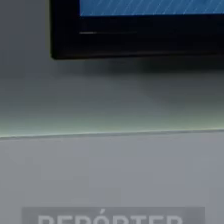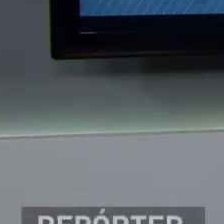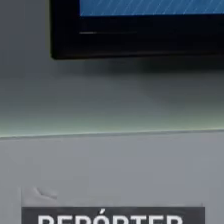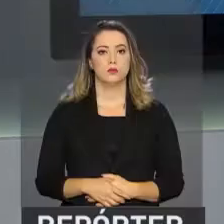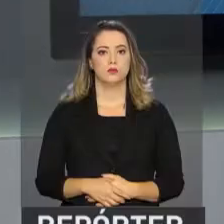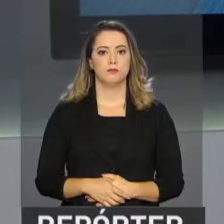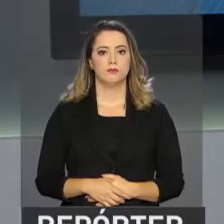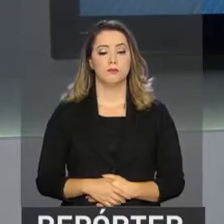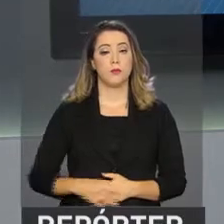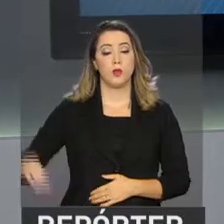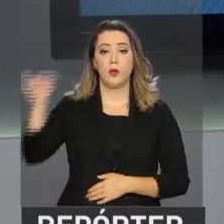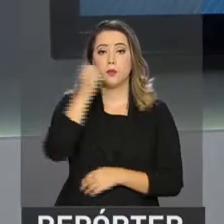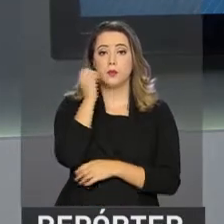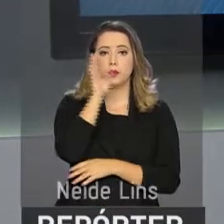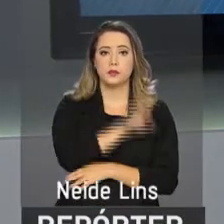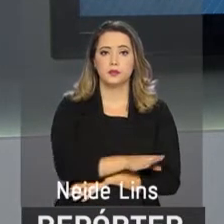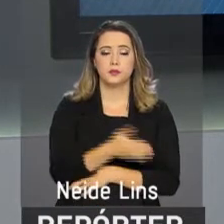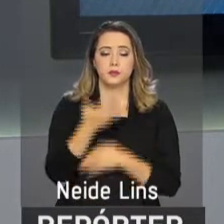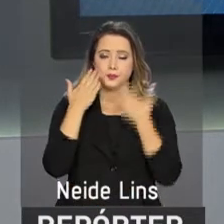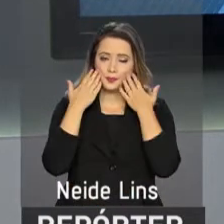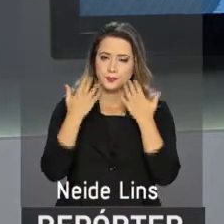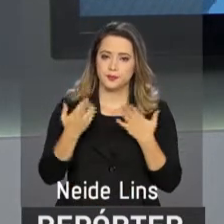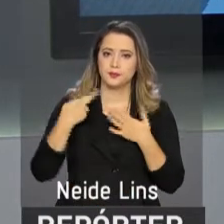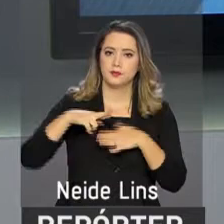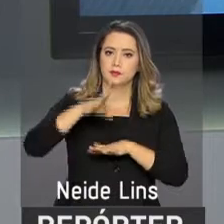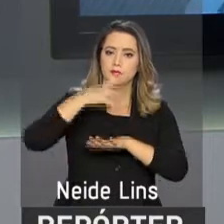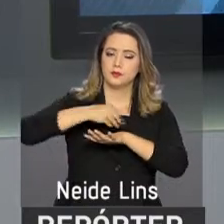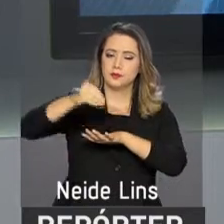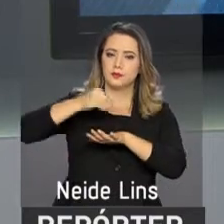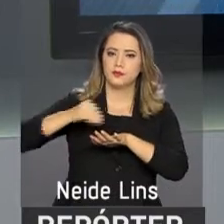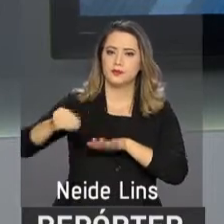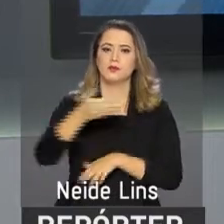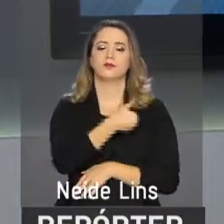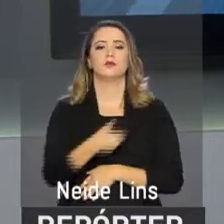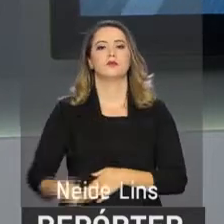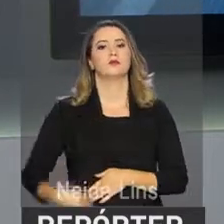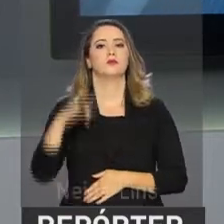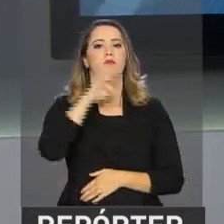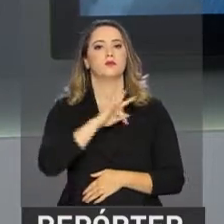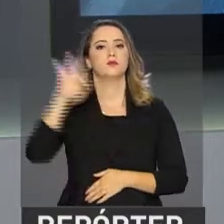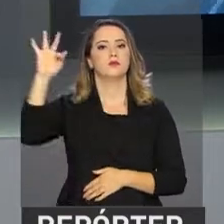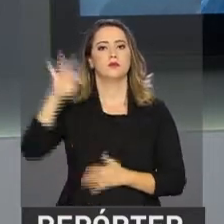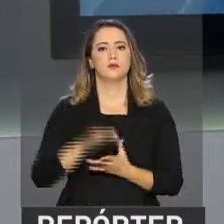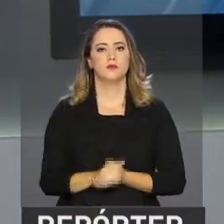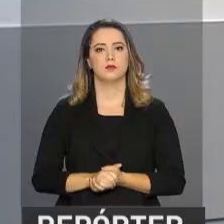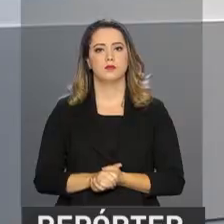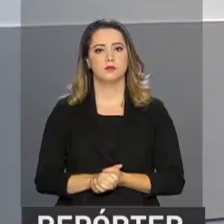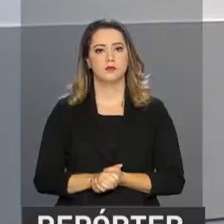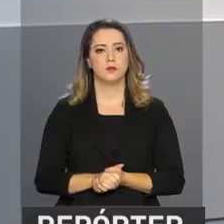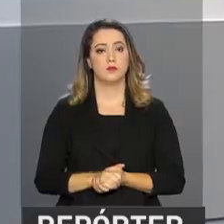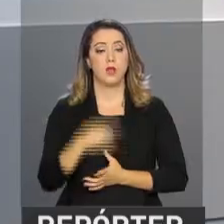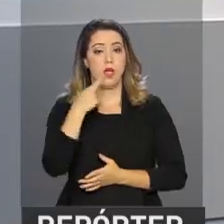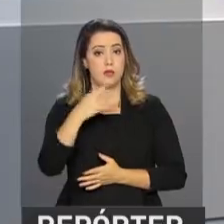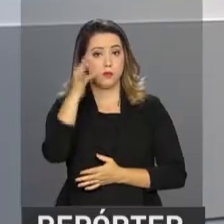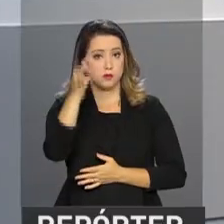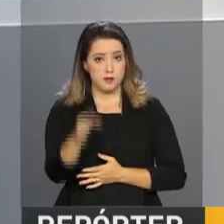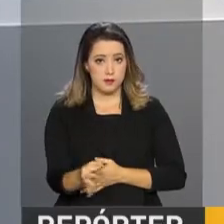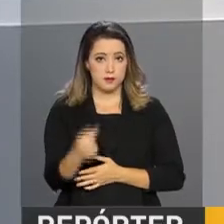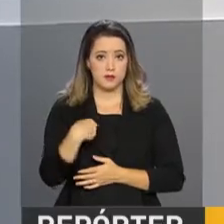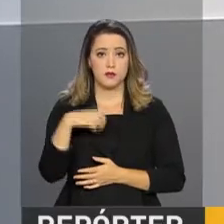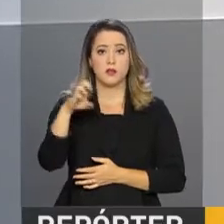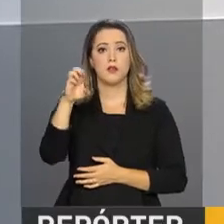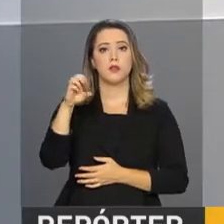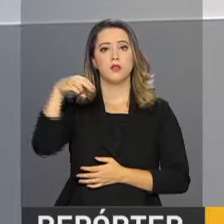olá boa tarde estamos de volta com o repórter nbr e as notícias do governo federal o gabarito oficial